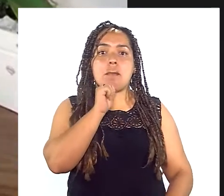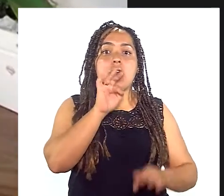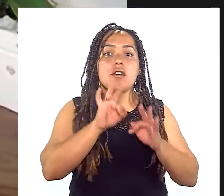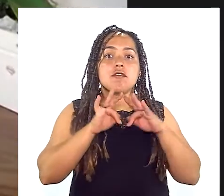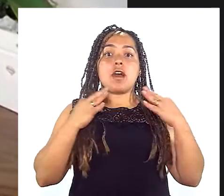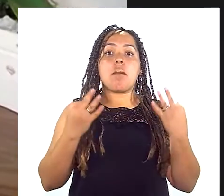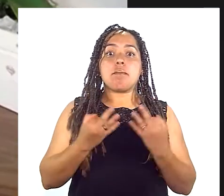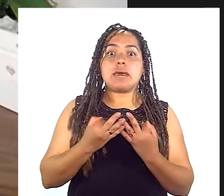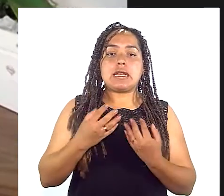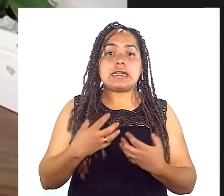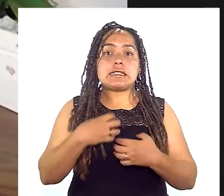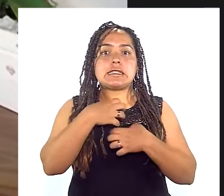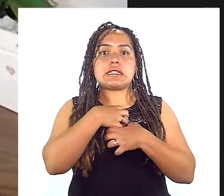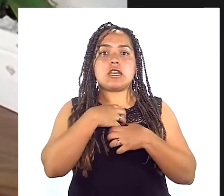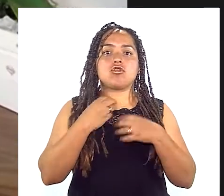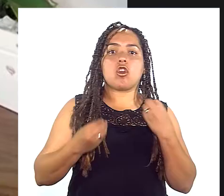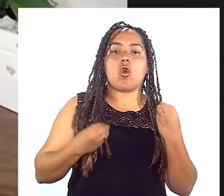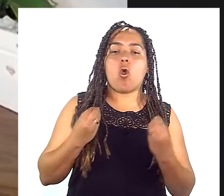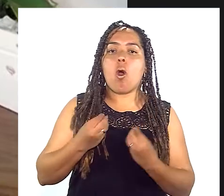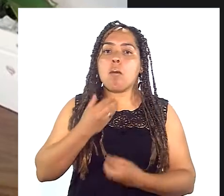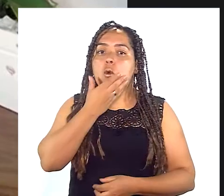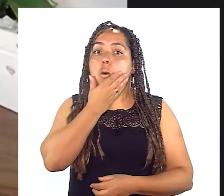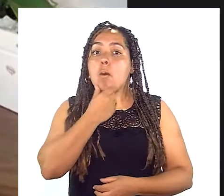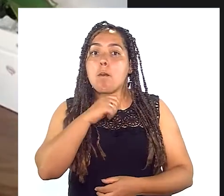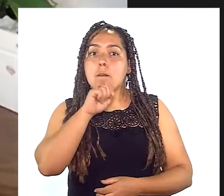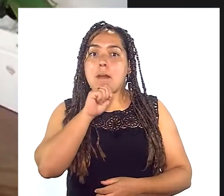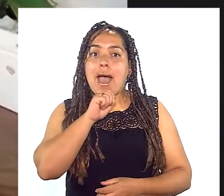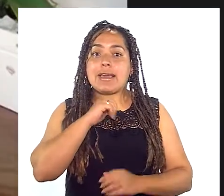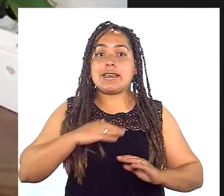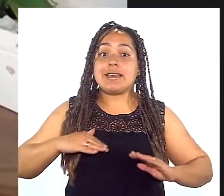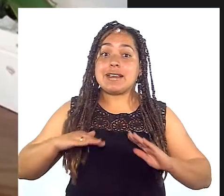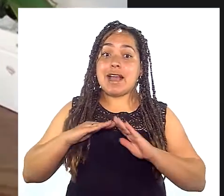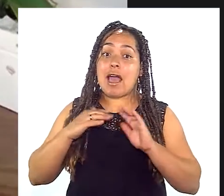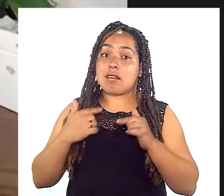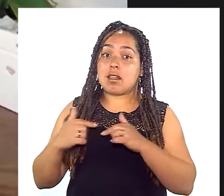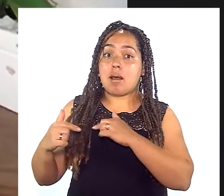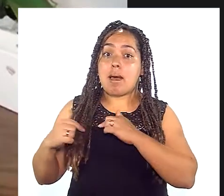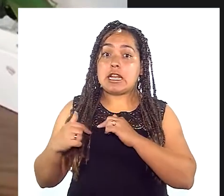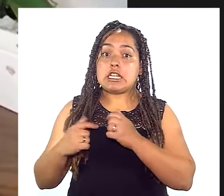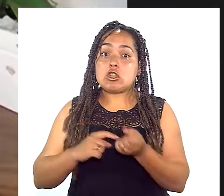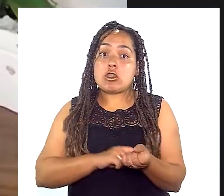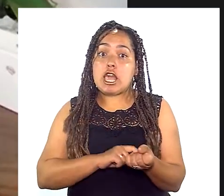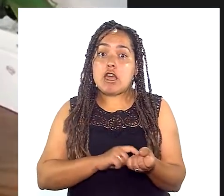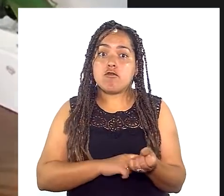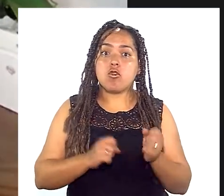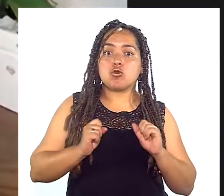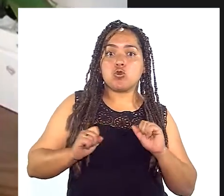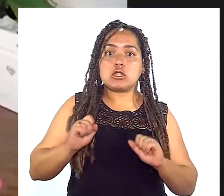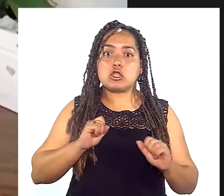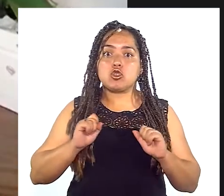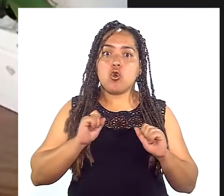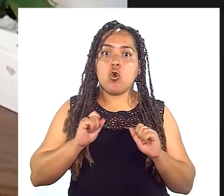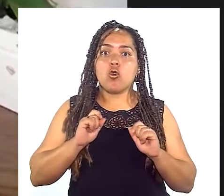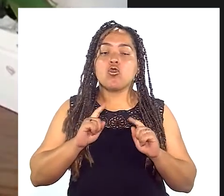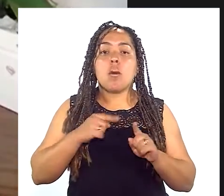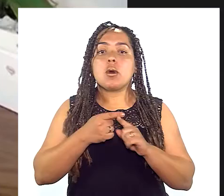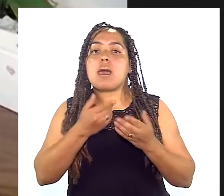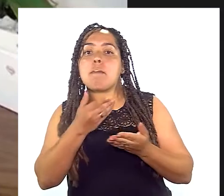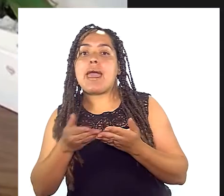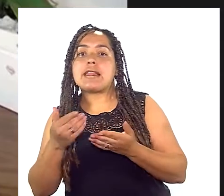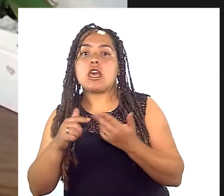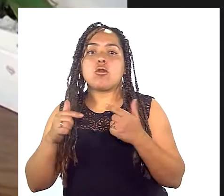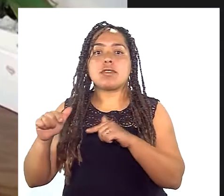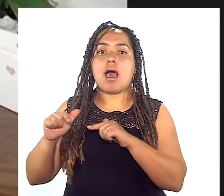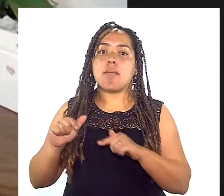sentem muito o ambiente familiar, a dinâmica, então os pais mais ansiosos, trabalhando em casas, muitos perderam empregos ou